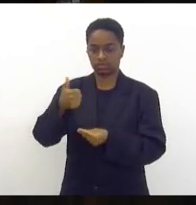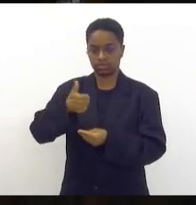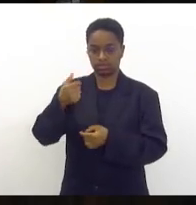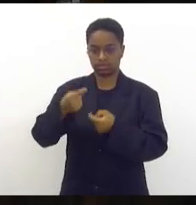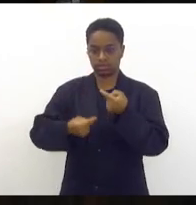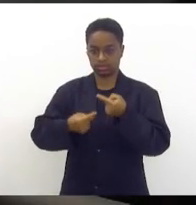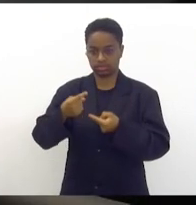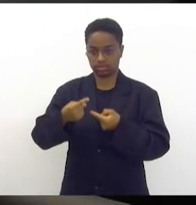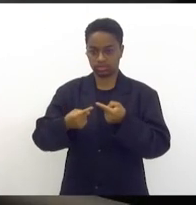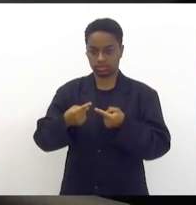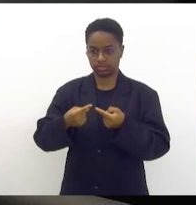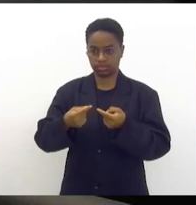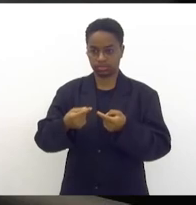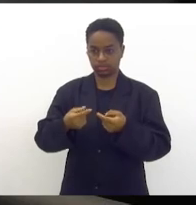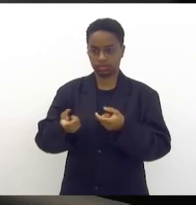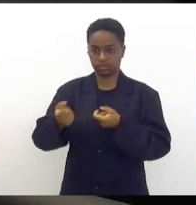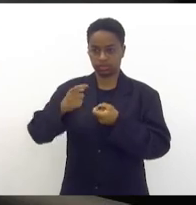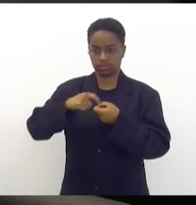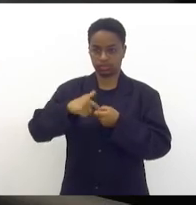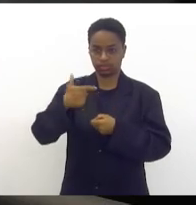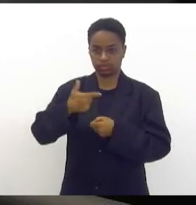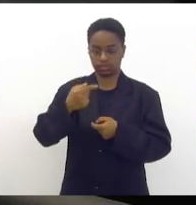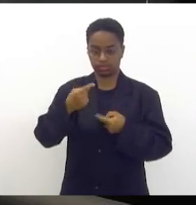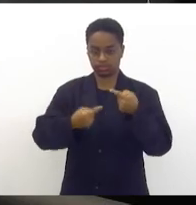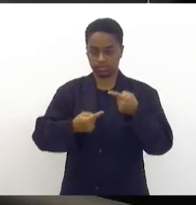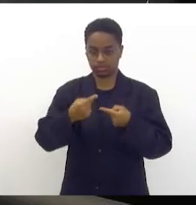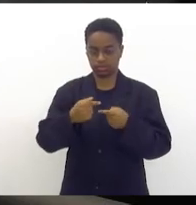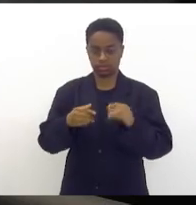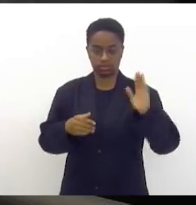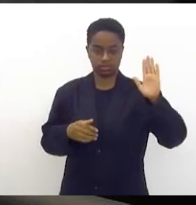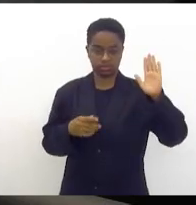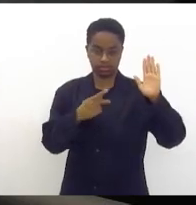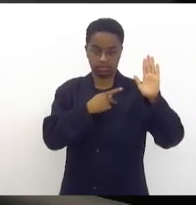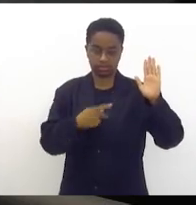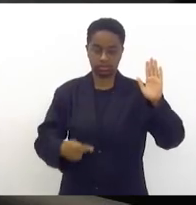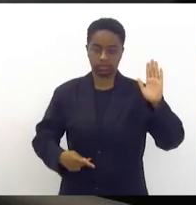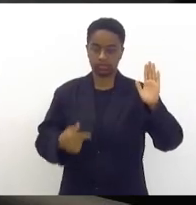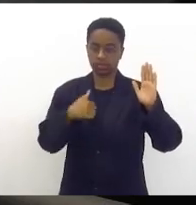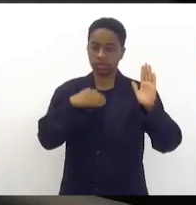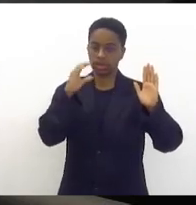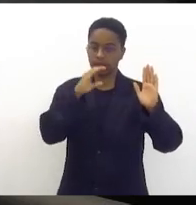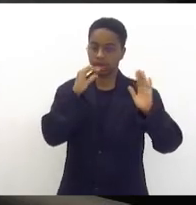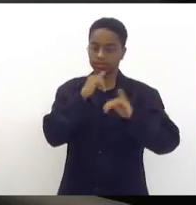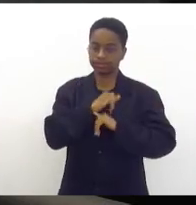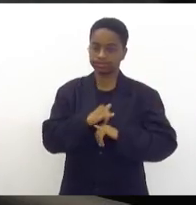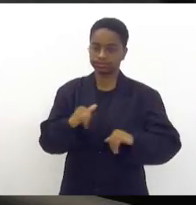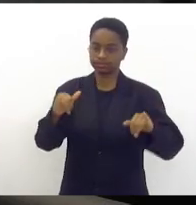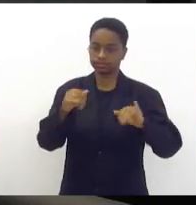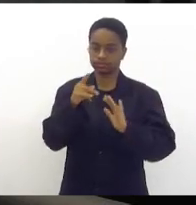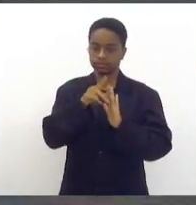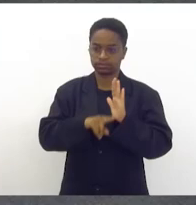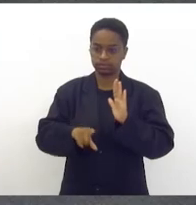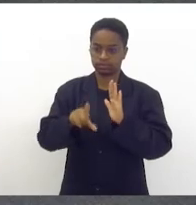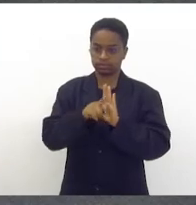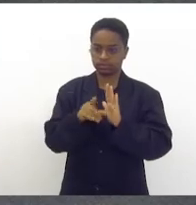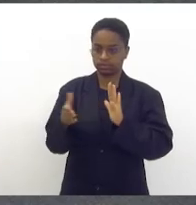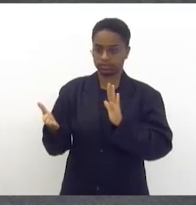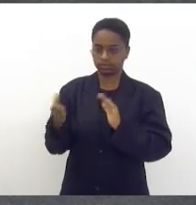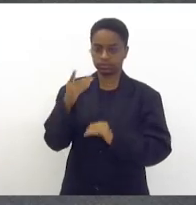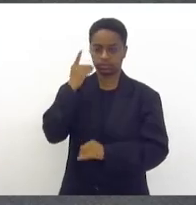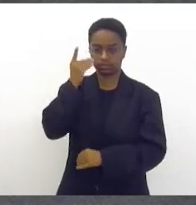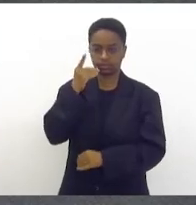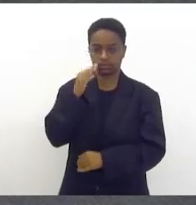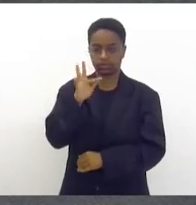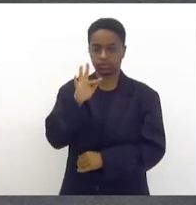discussão. Presidente. Retorno em segunda. Rapidamente, apenas aqui dizer que esse projeto do deputado